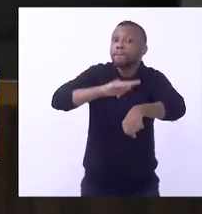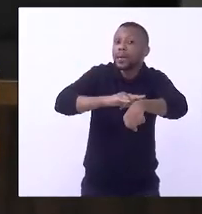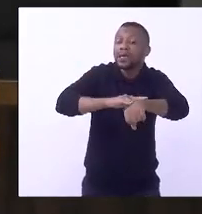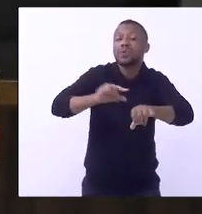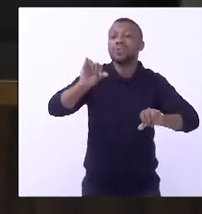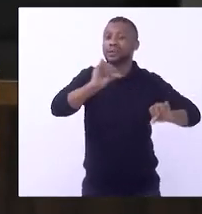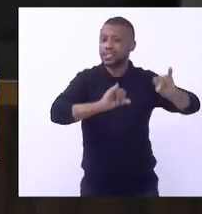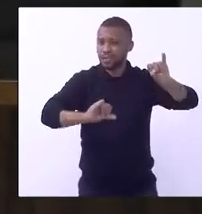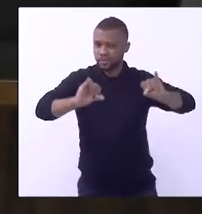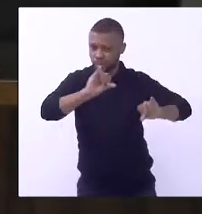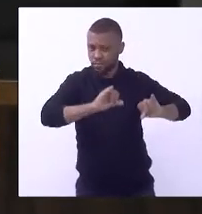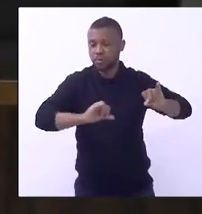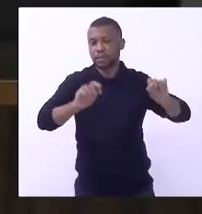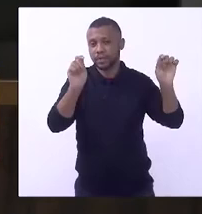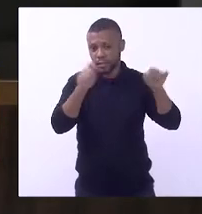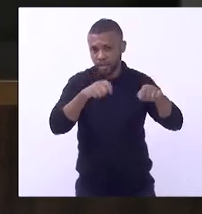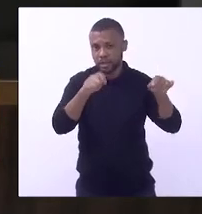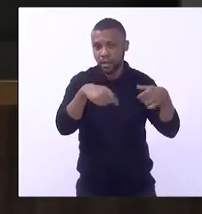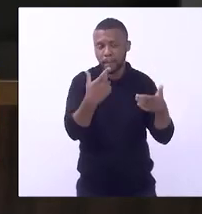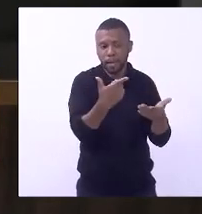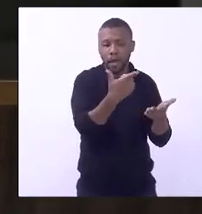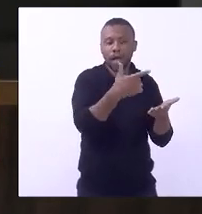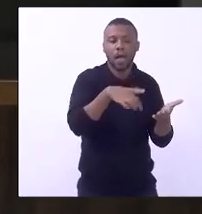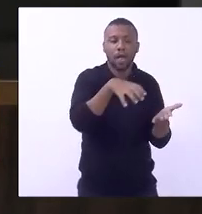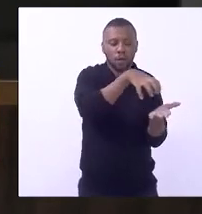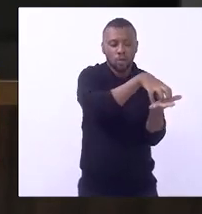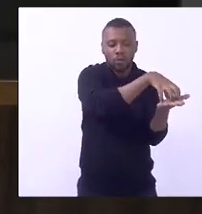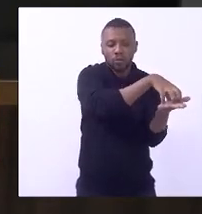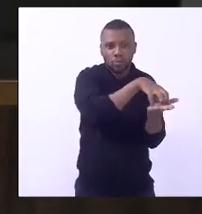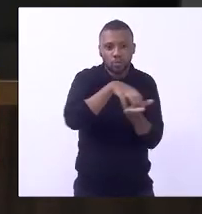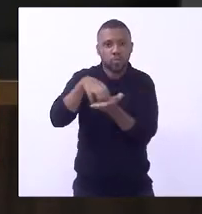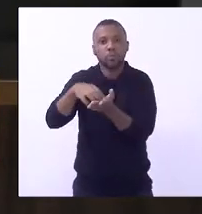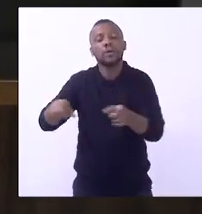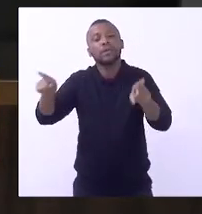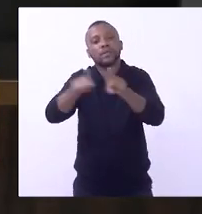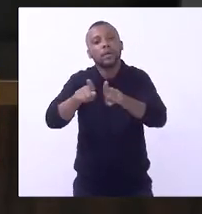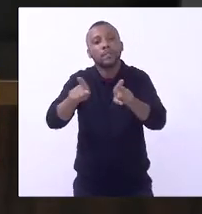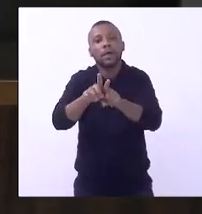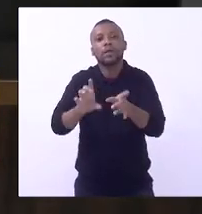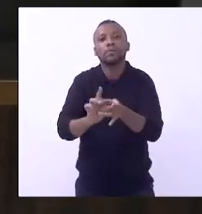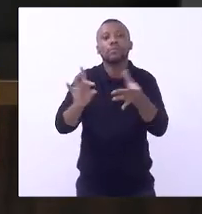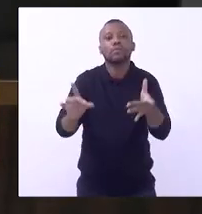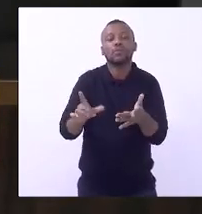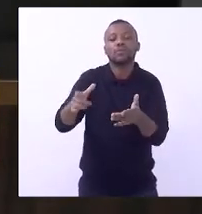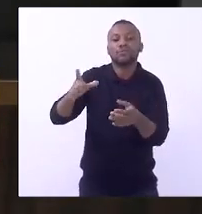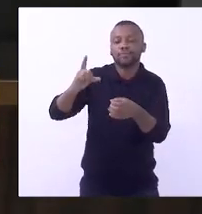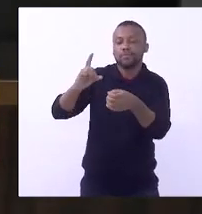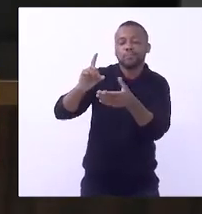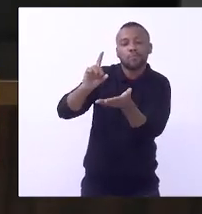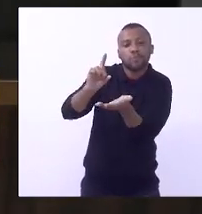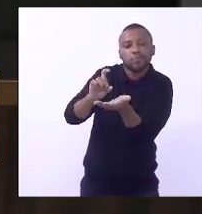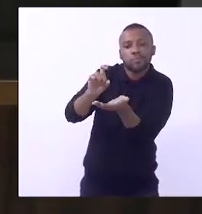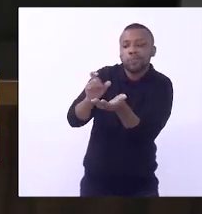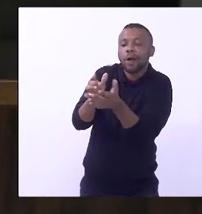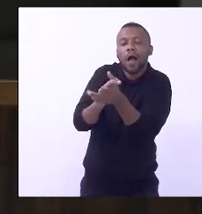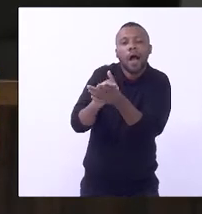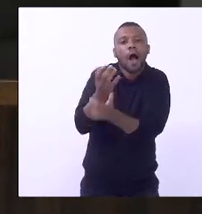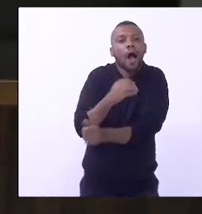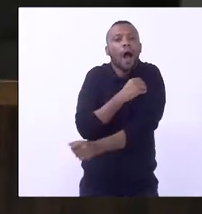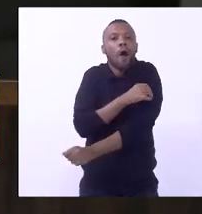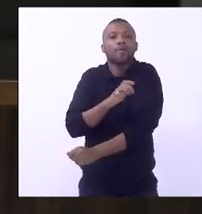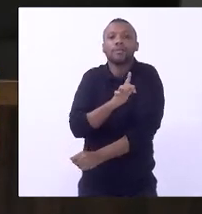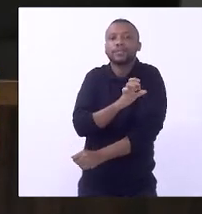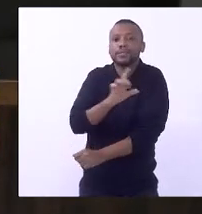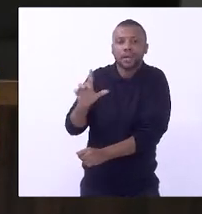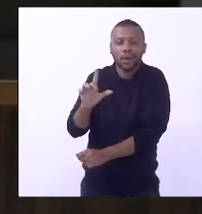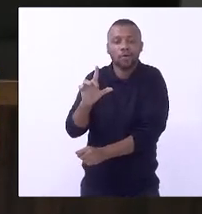com laboratórios, assim como a disponibilização de álcool em gel em locais de via aberta que não conta com tal equipamento, onde